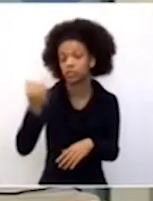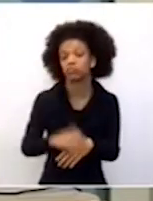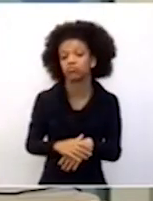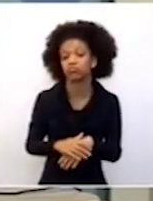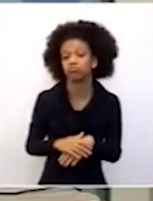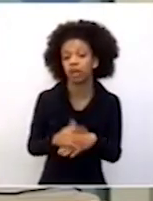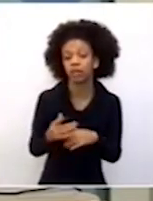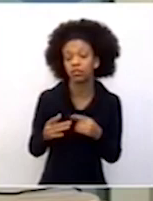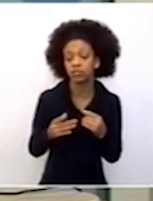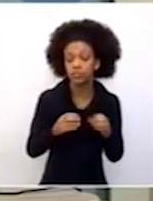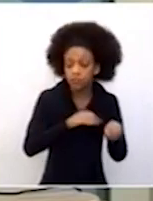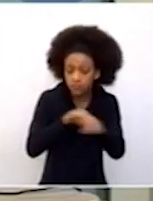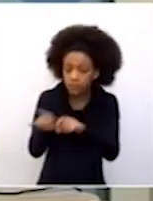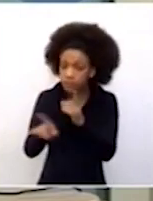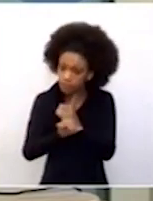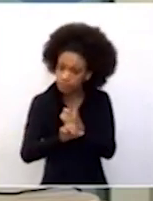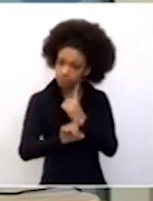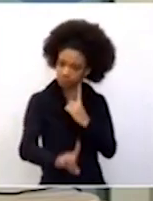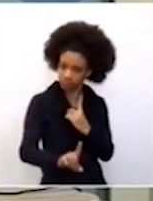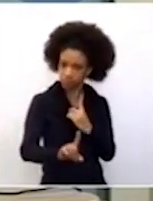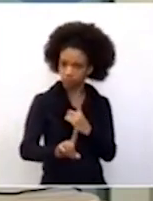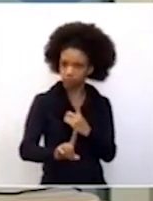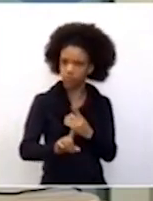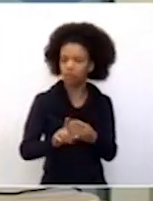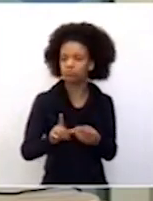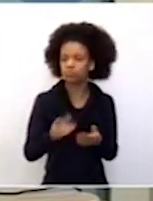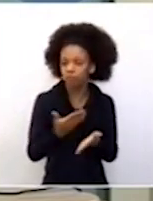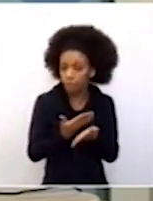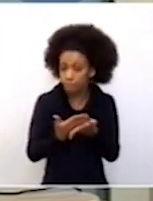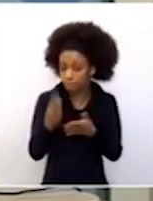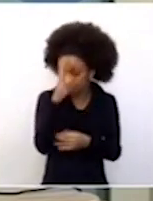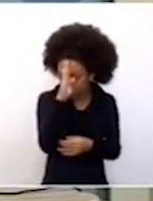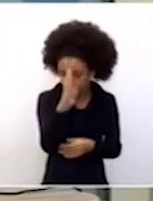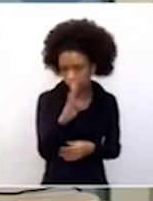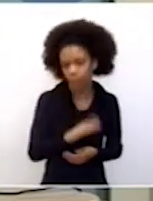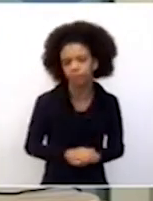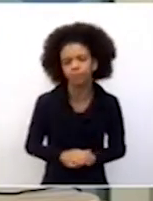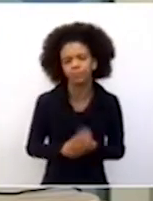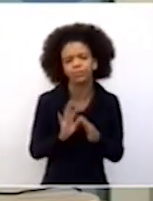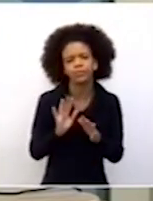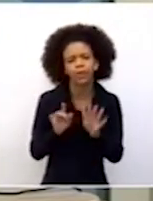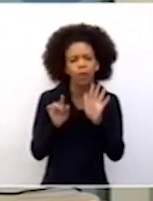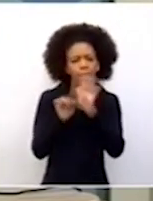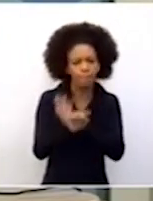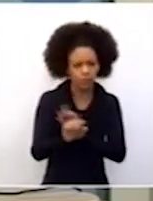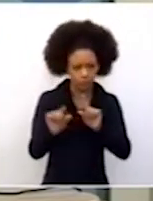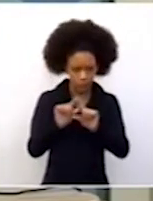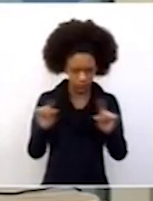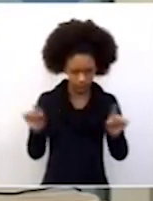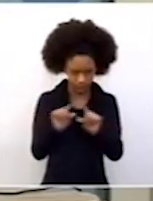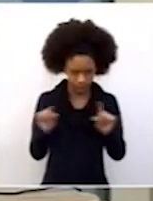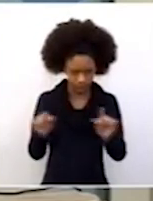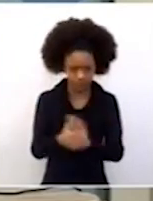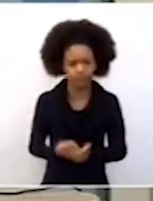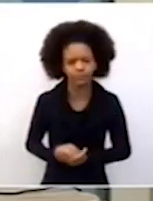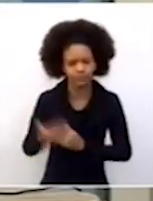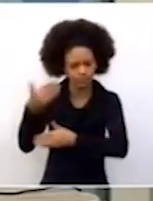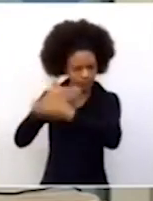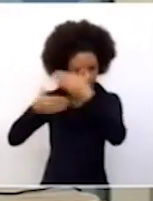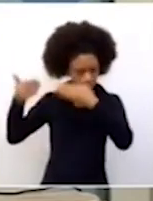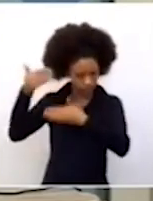ensino à distância, principalmente nas séries iniciais, tá? Então, por isso, eu vou colocar uma questão aqui na tela, por favor,